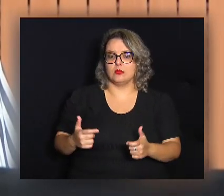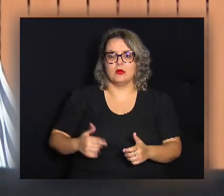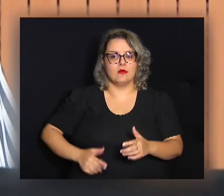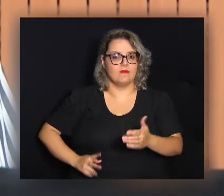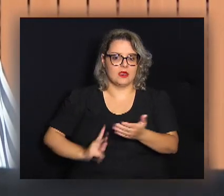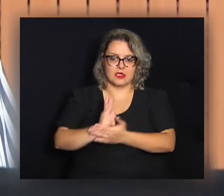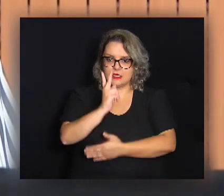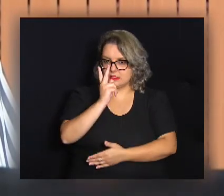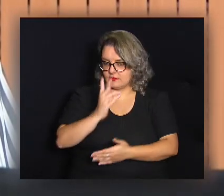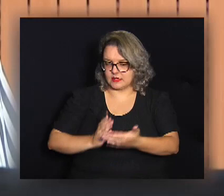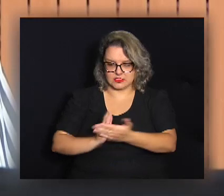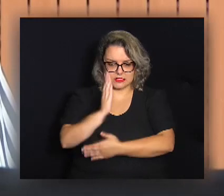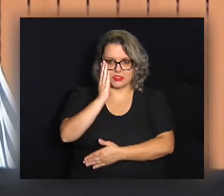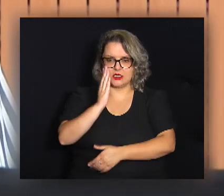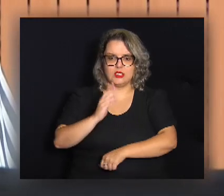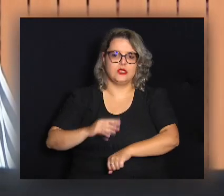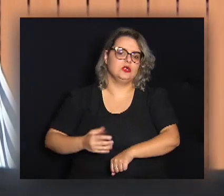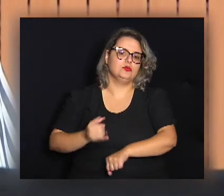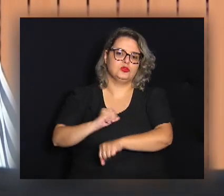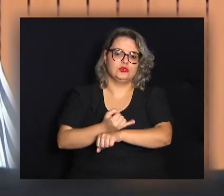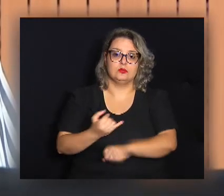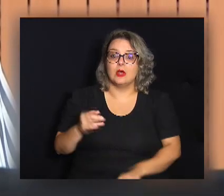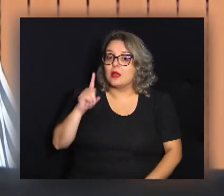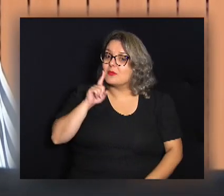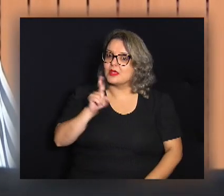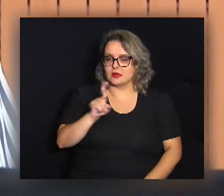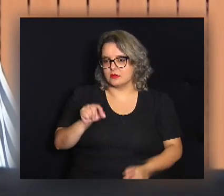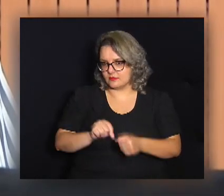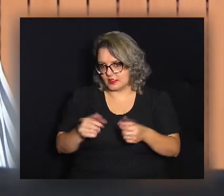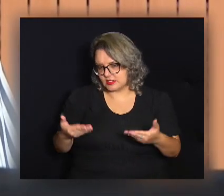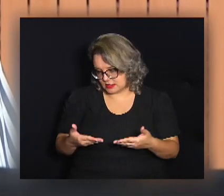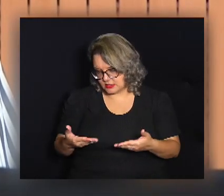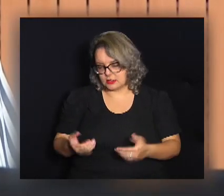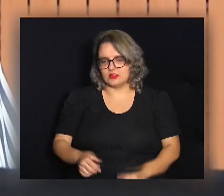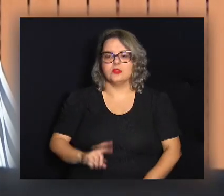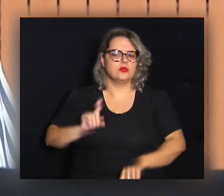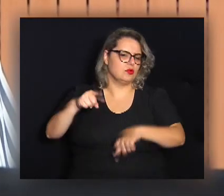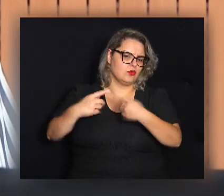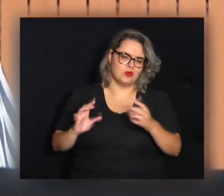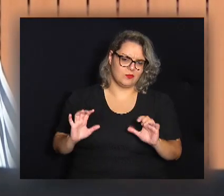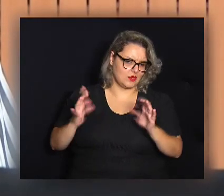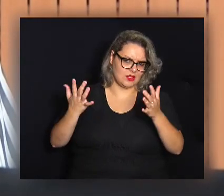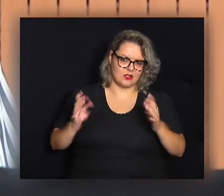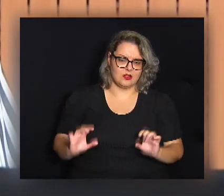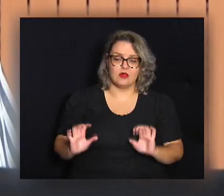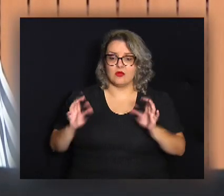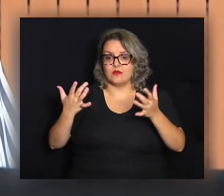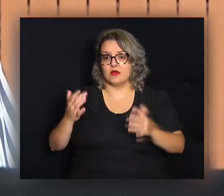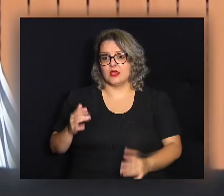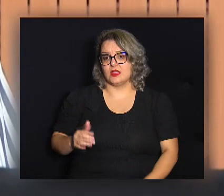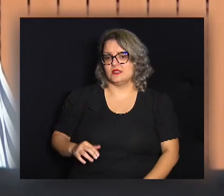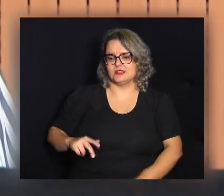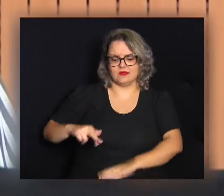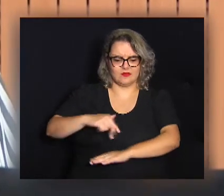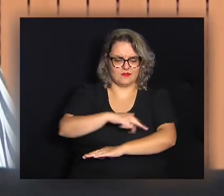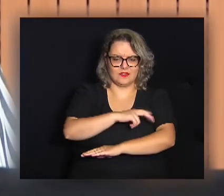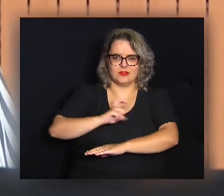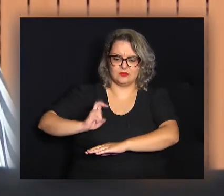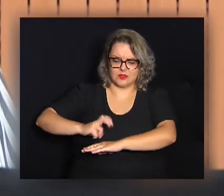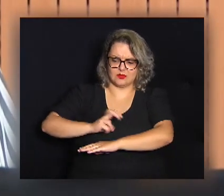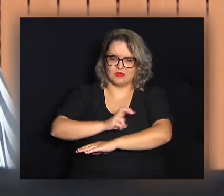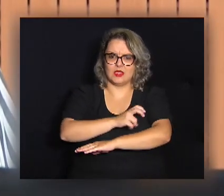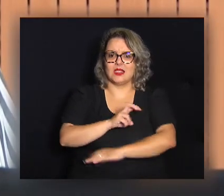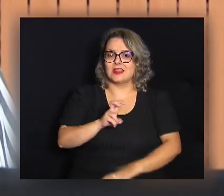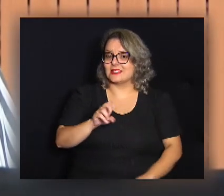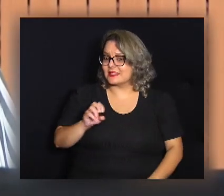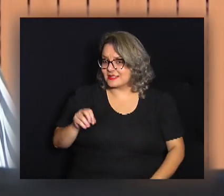que é tradicional, a Americana não fez esse ano, e outros eventos aí, Festa do Figo, que teve desfile, colocamos 500 cavalos